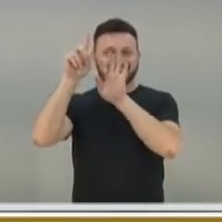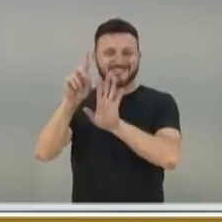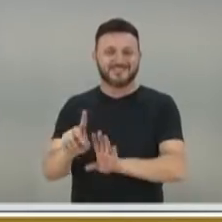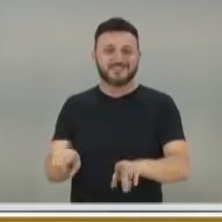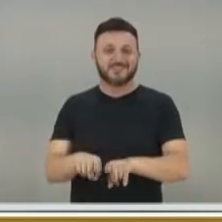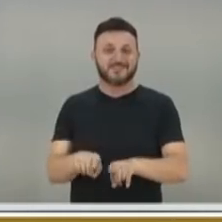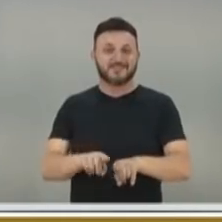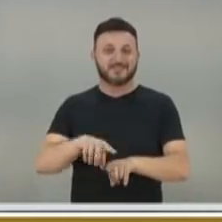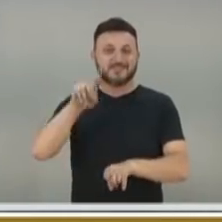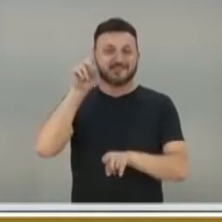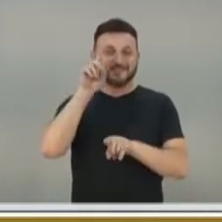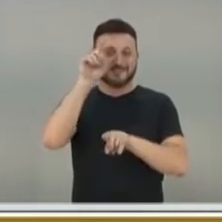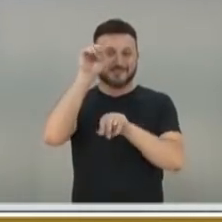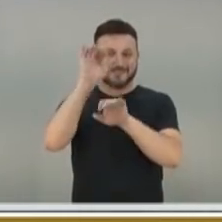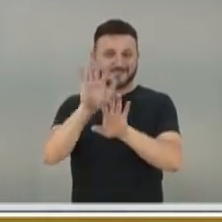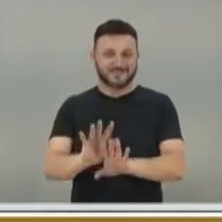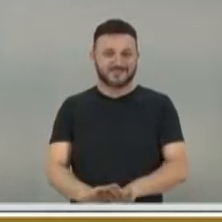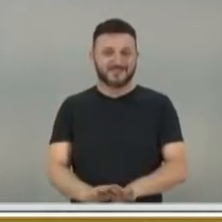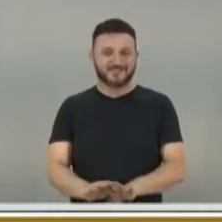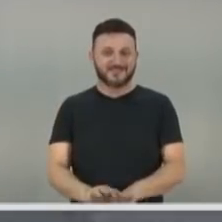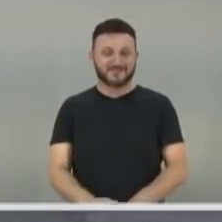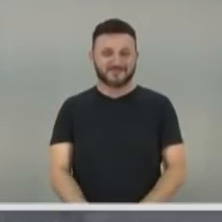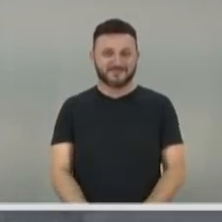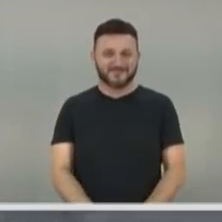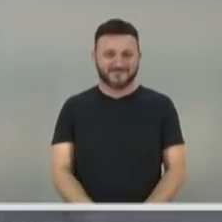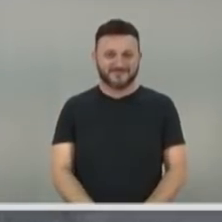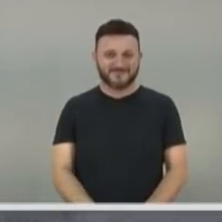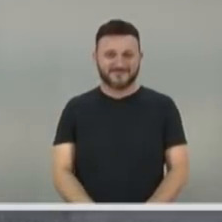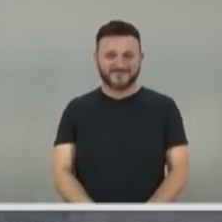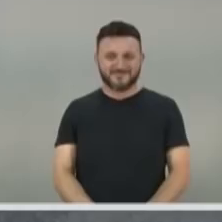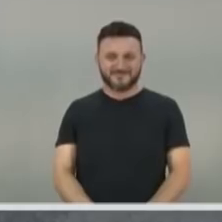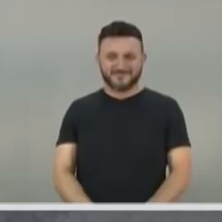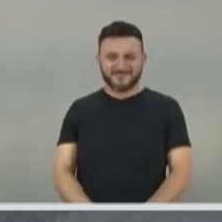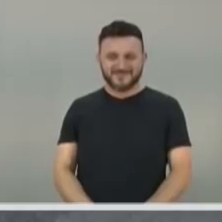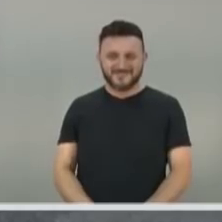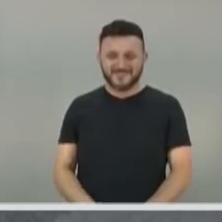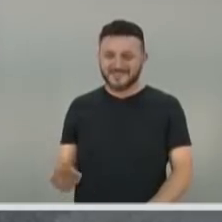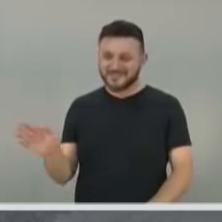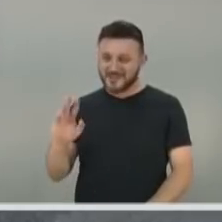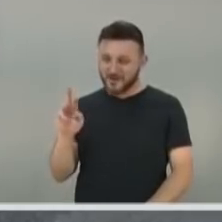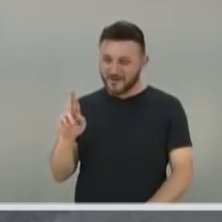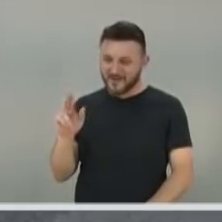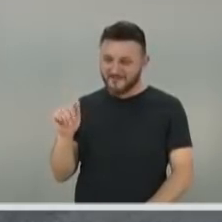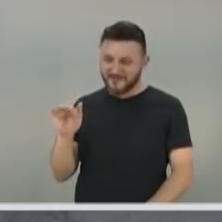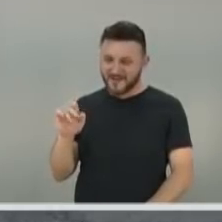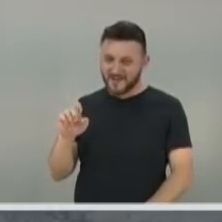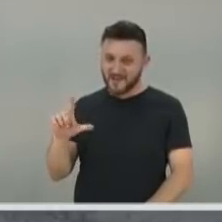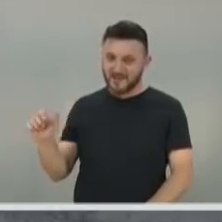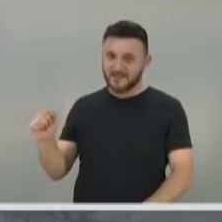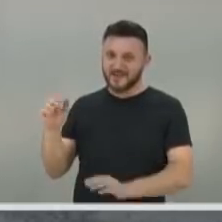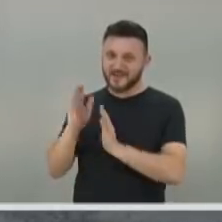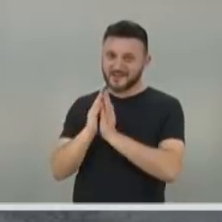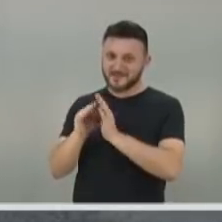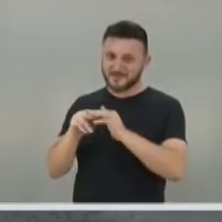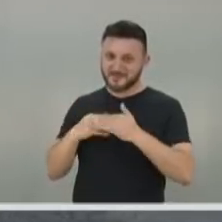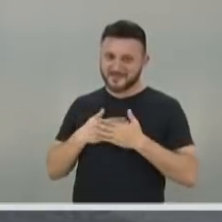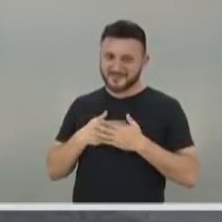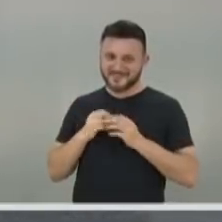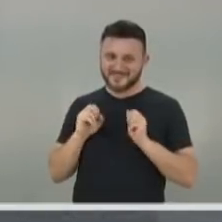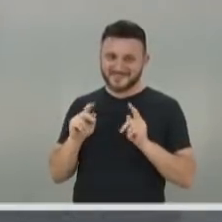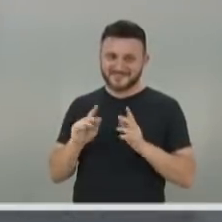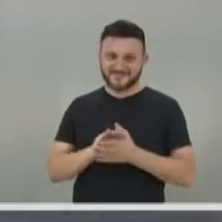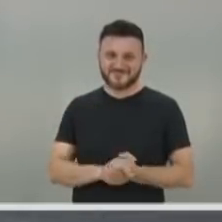conhecê-la. Deus abençoe, Deus abençoe. Tchau, Rafaela. Reza pro padre também, viu? Deus abençoe. Com Deus.